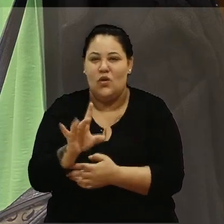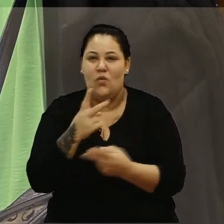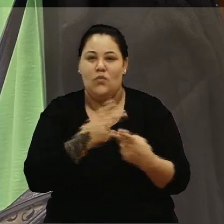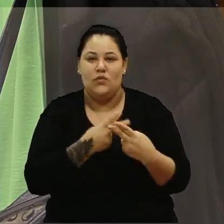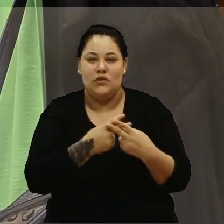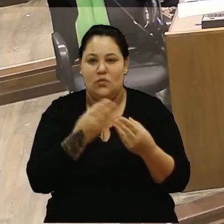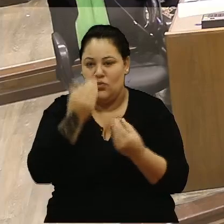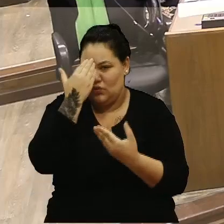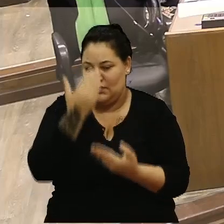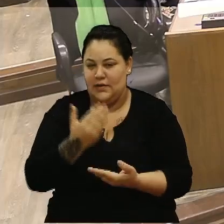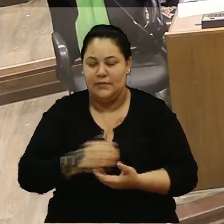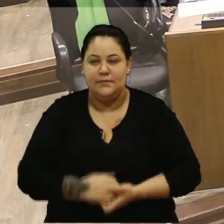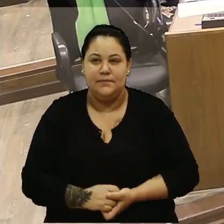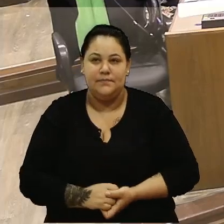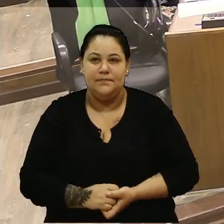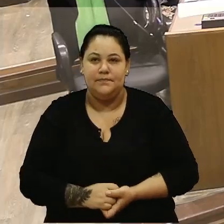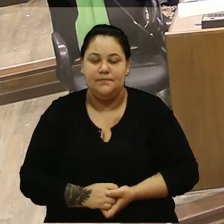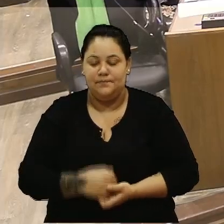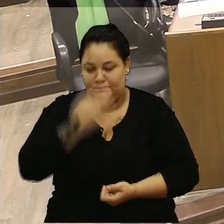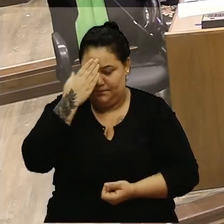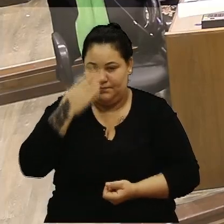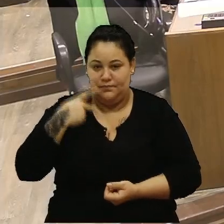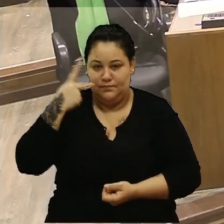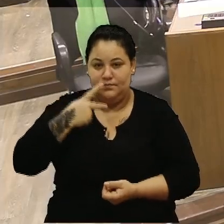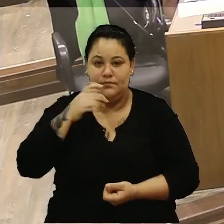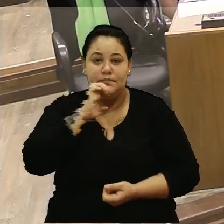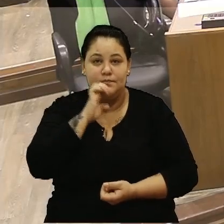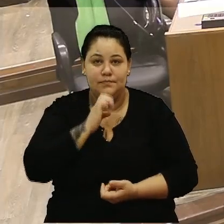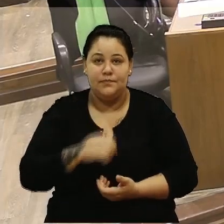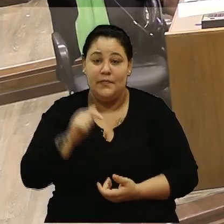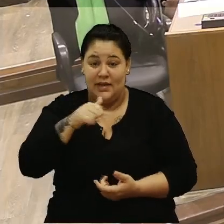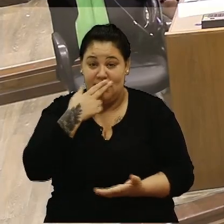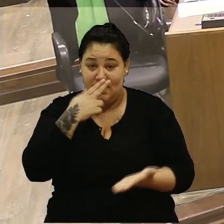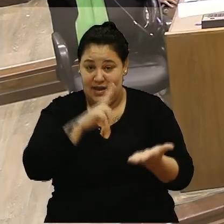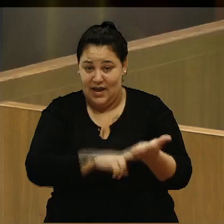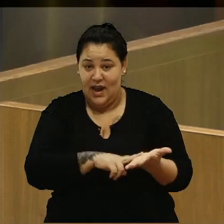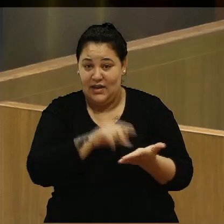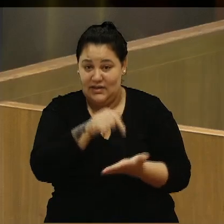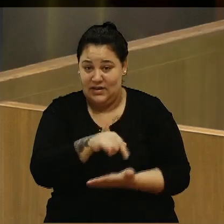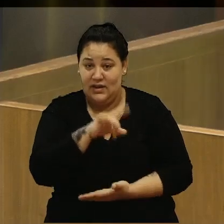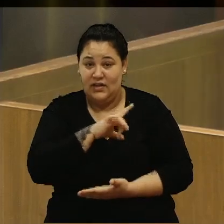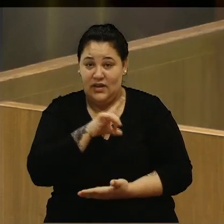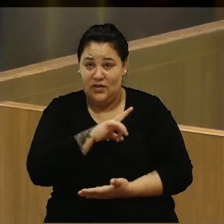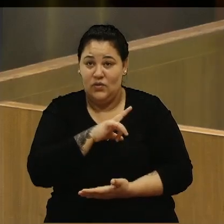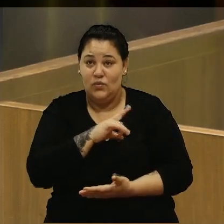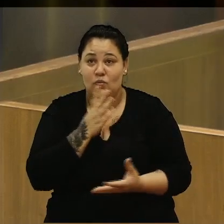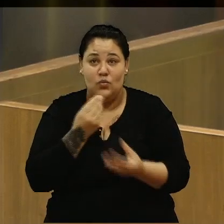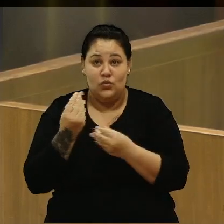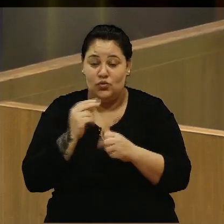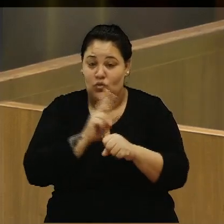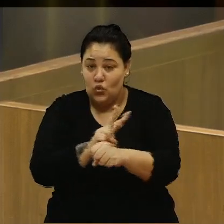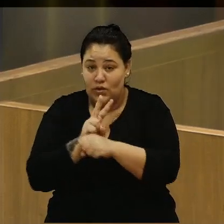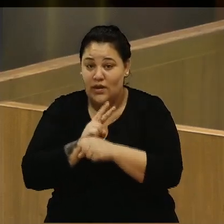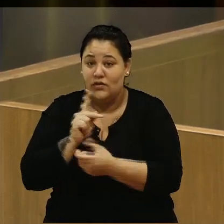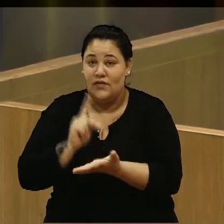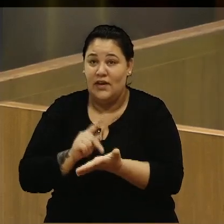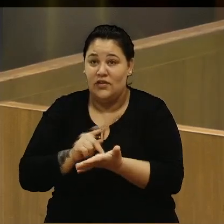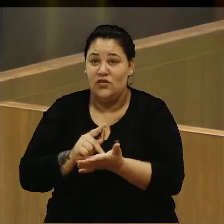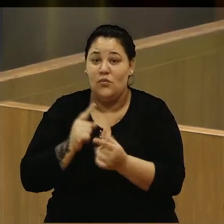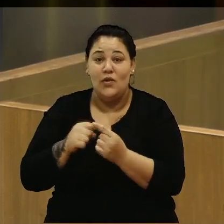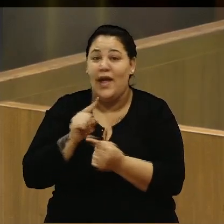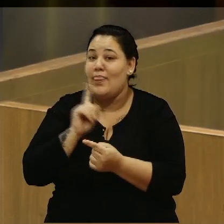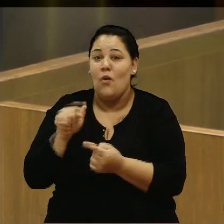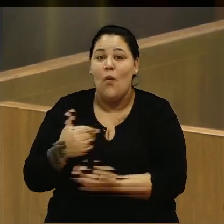Muito obrigada. Obrigada, vereadora Estela. Esta carta, que eu tenho tanto apego a ela, porque ela não é